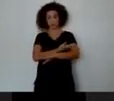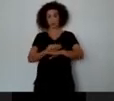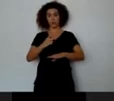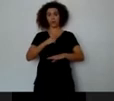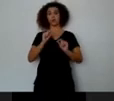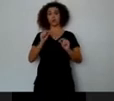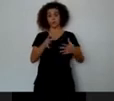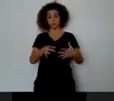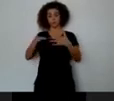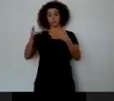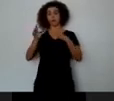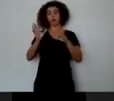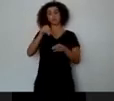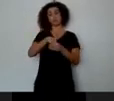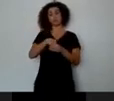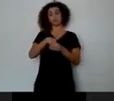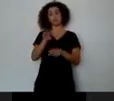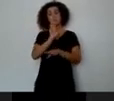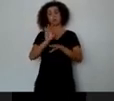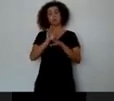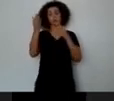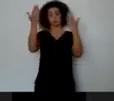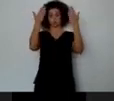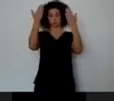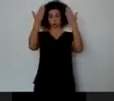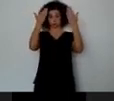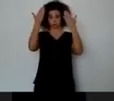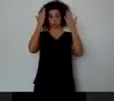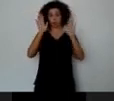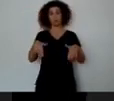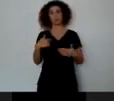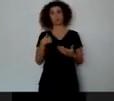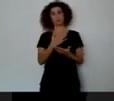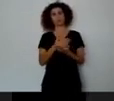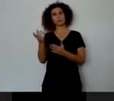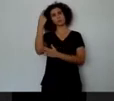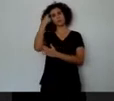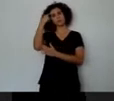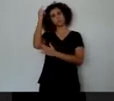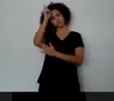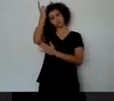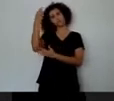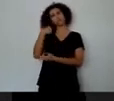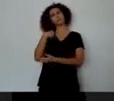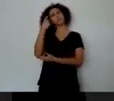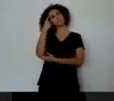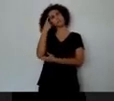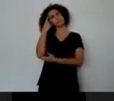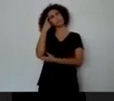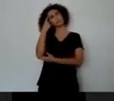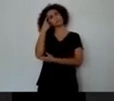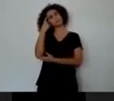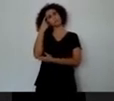do curso de psicologia. A ideia surgiu diante de um questionamento que eu comecei a me fazer num